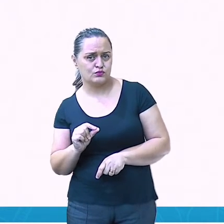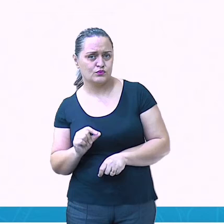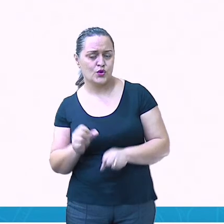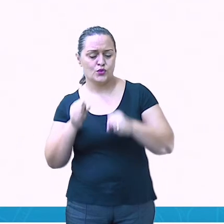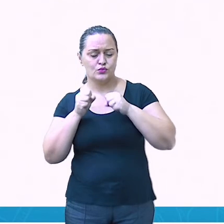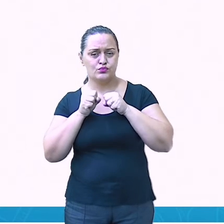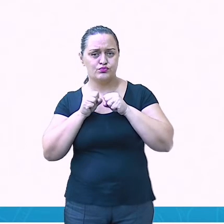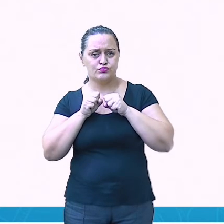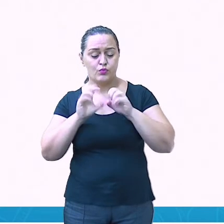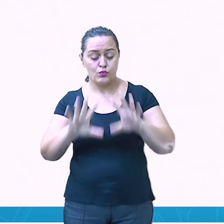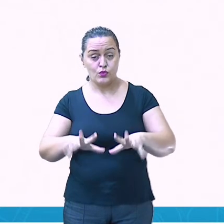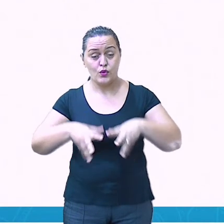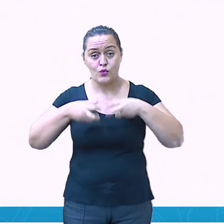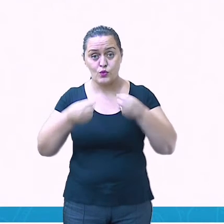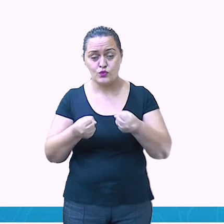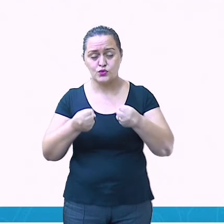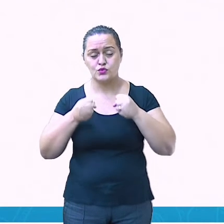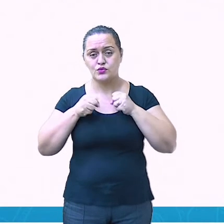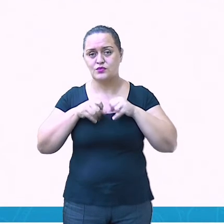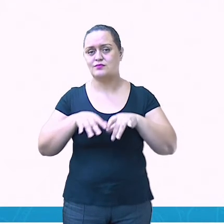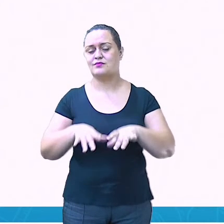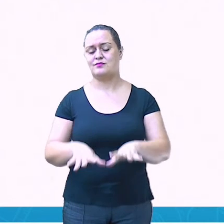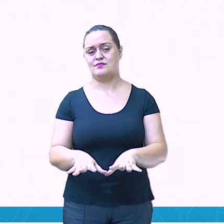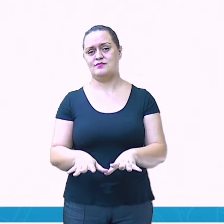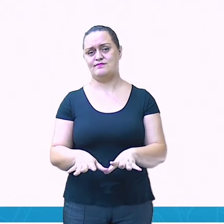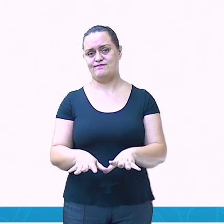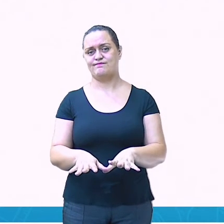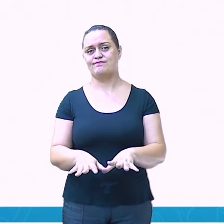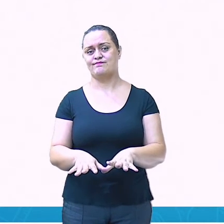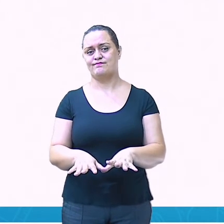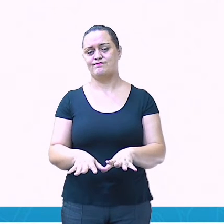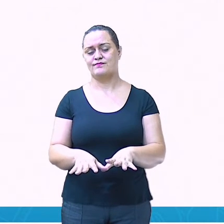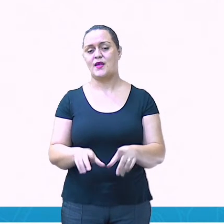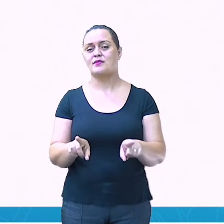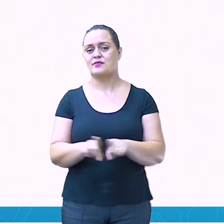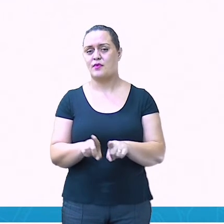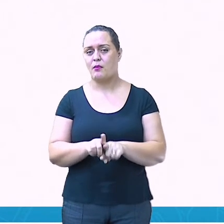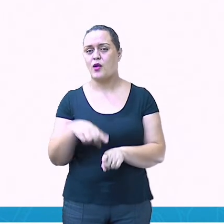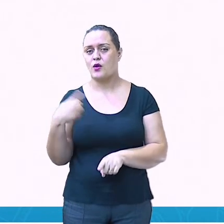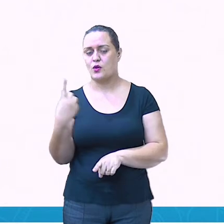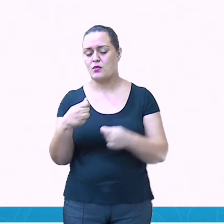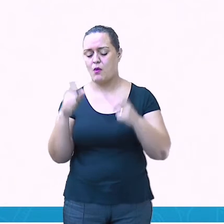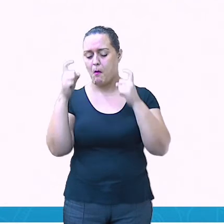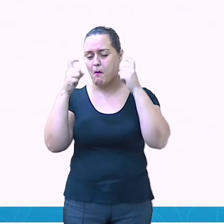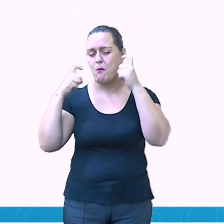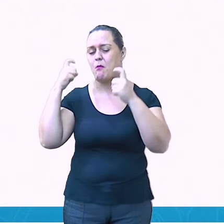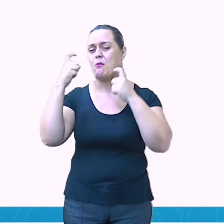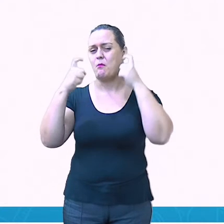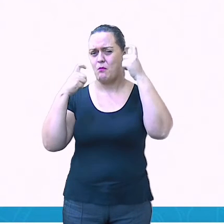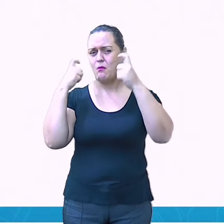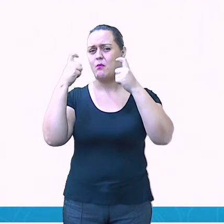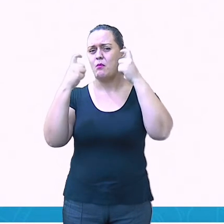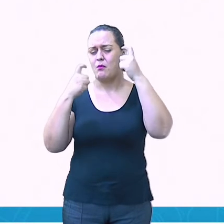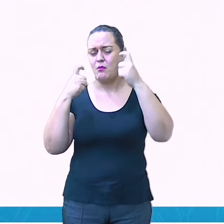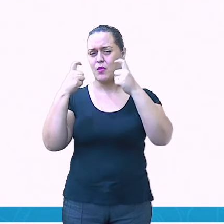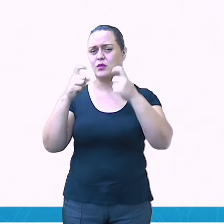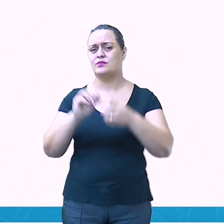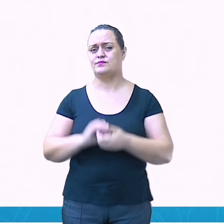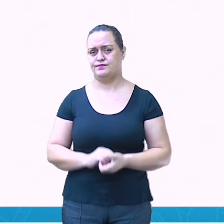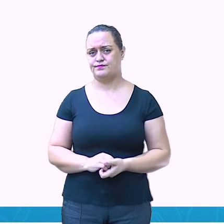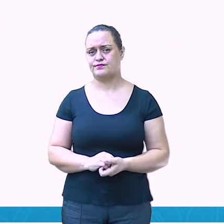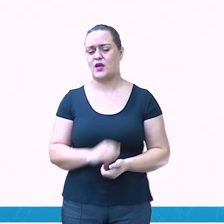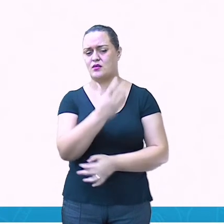é bastante preocupante. Quando você tem um lago onde existem várias